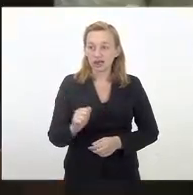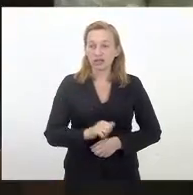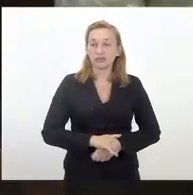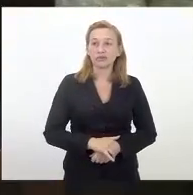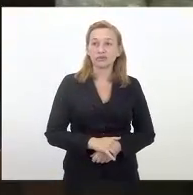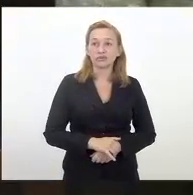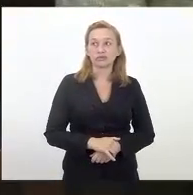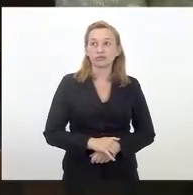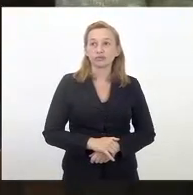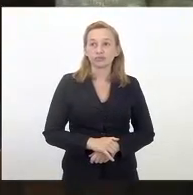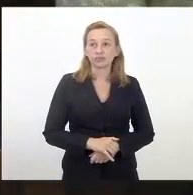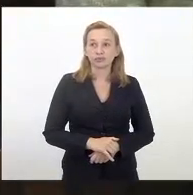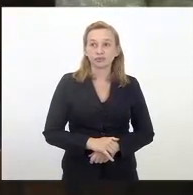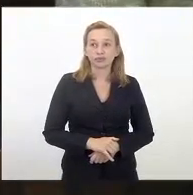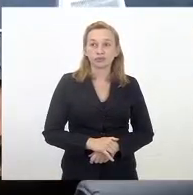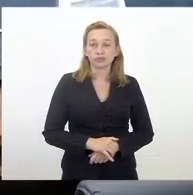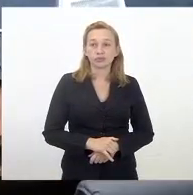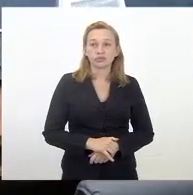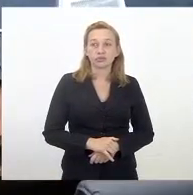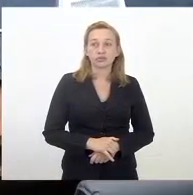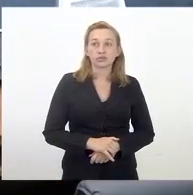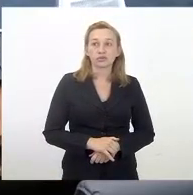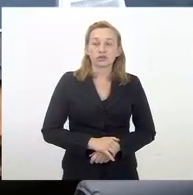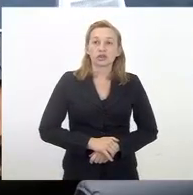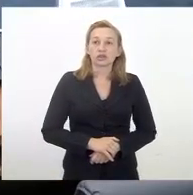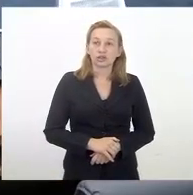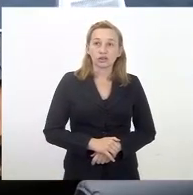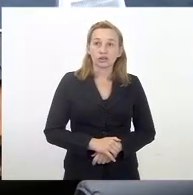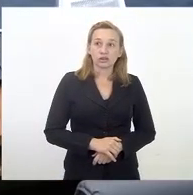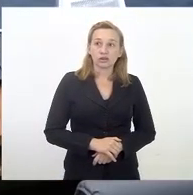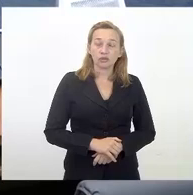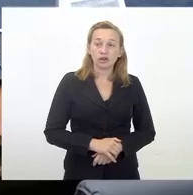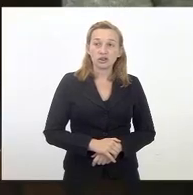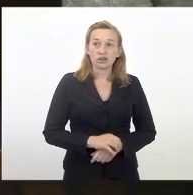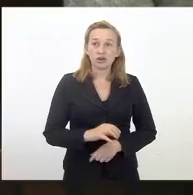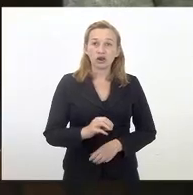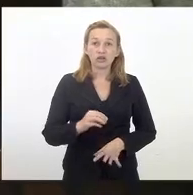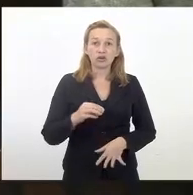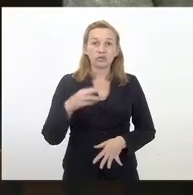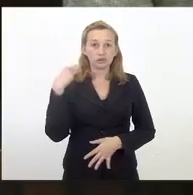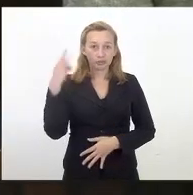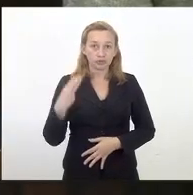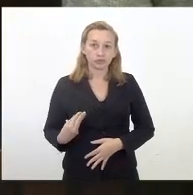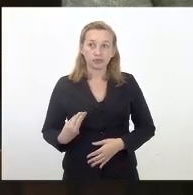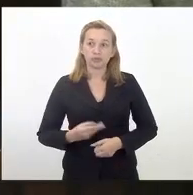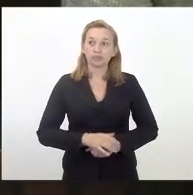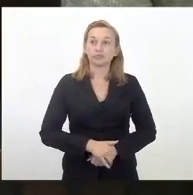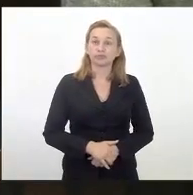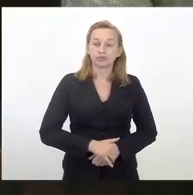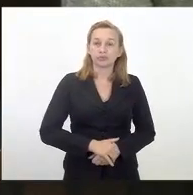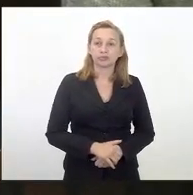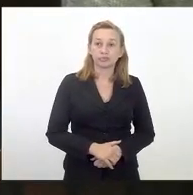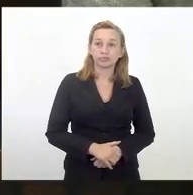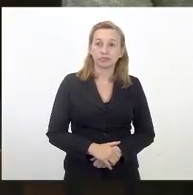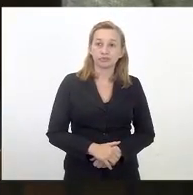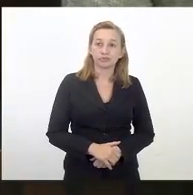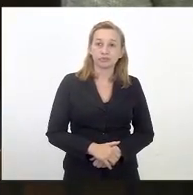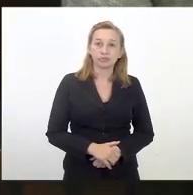Baltazar Mônica Francisco Presidente Francisco e Carlos minc ok